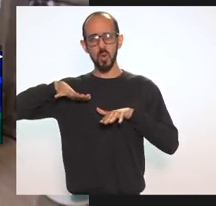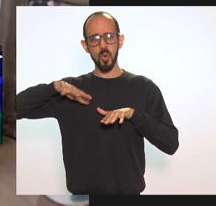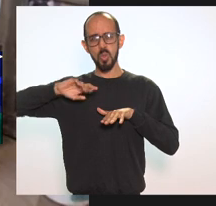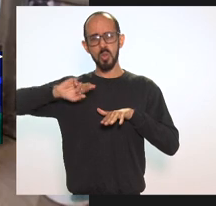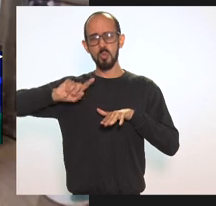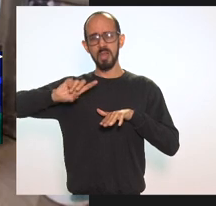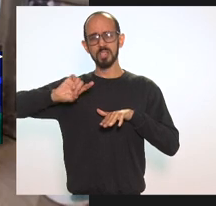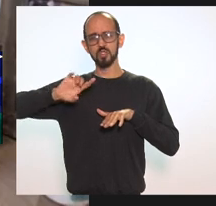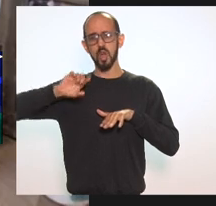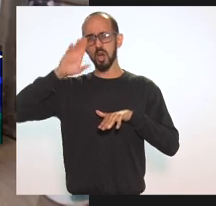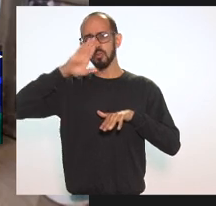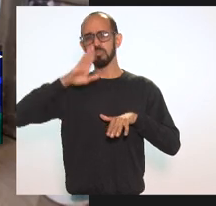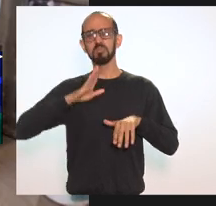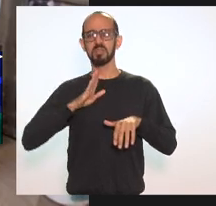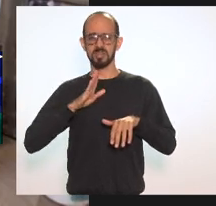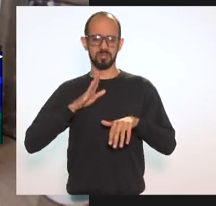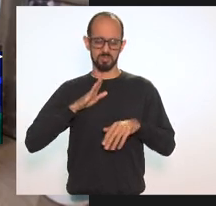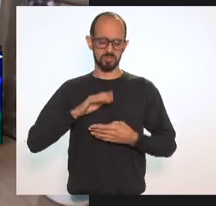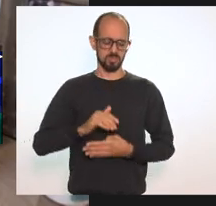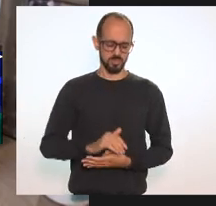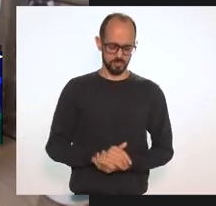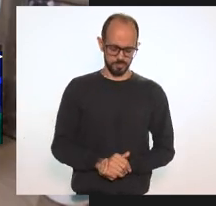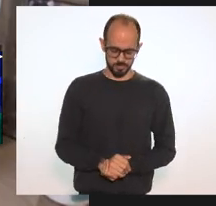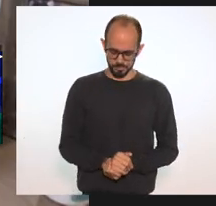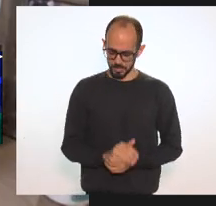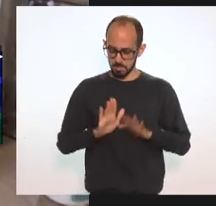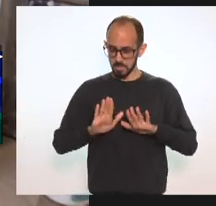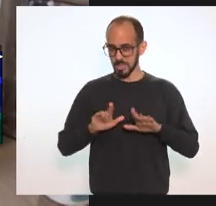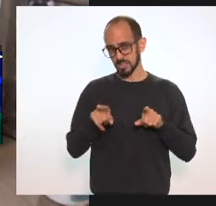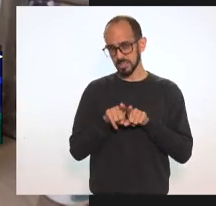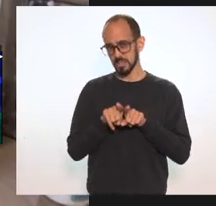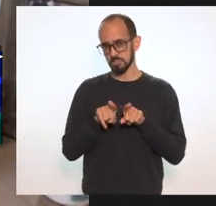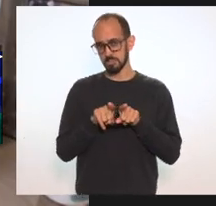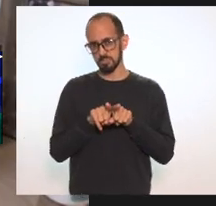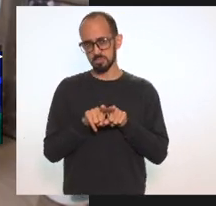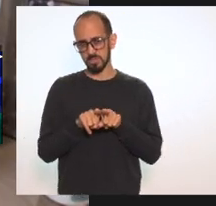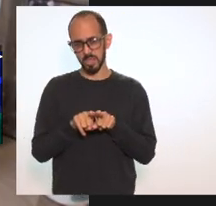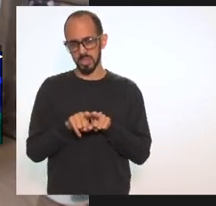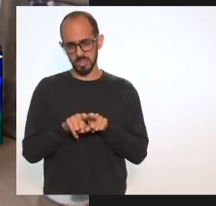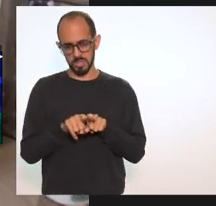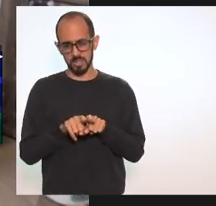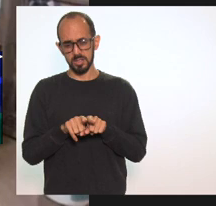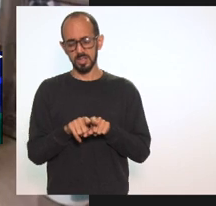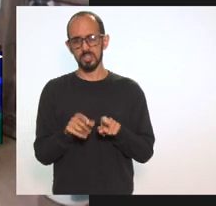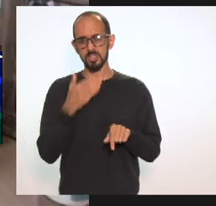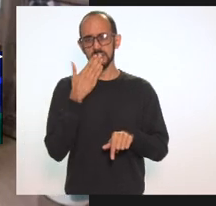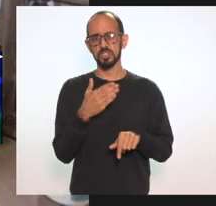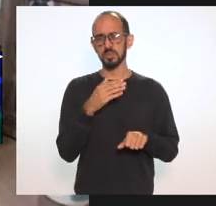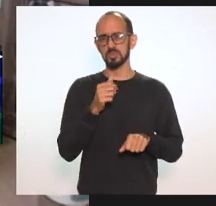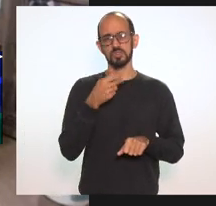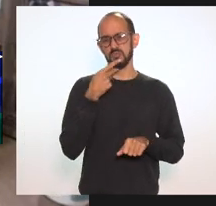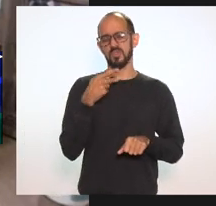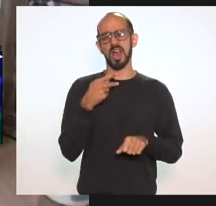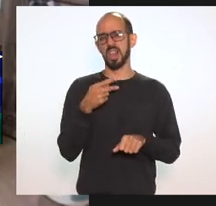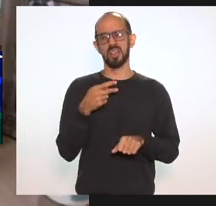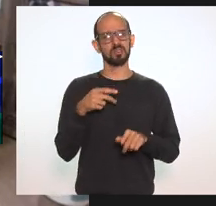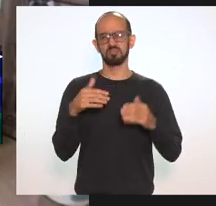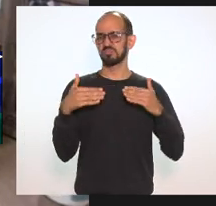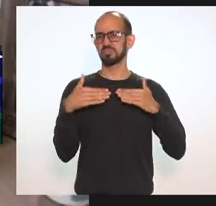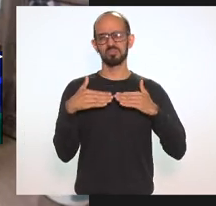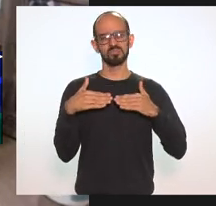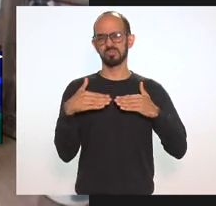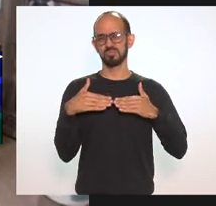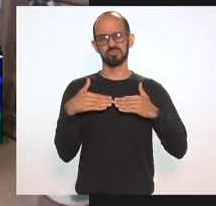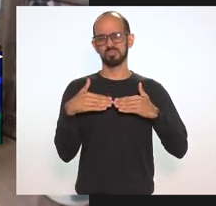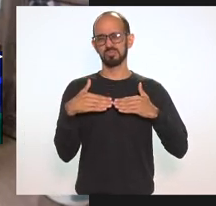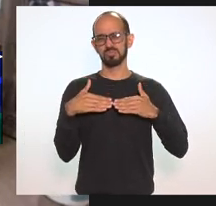não é uma coisa Estadual de Topo municipal mas aqui lá meu repúdio a esse tipo de fala né E queria